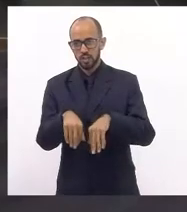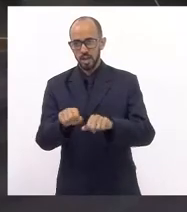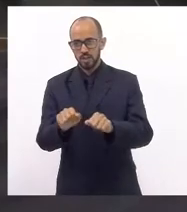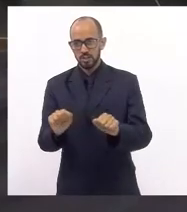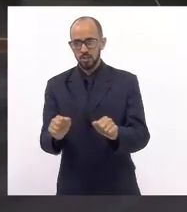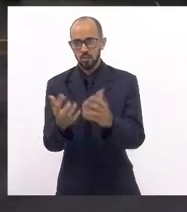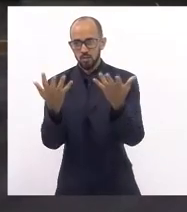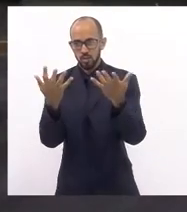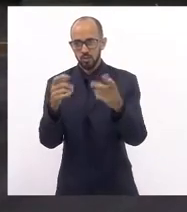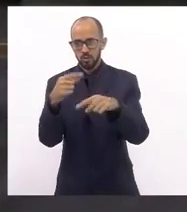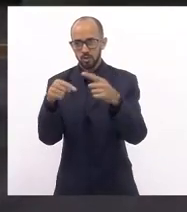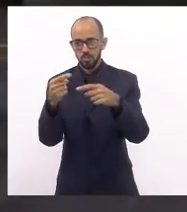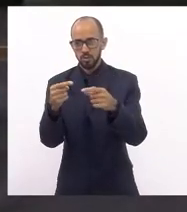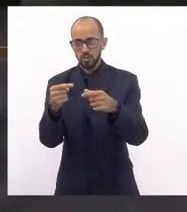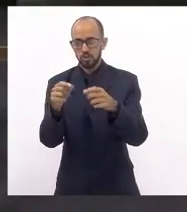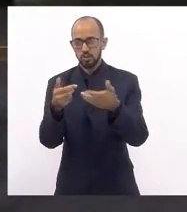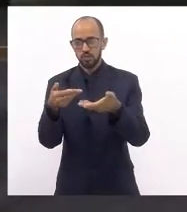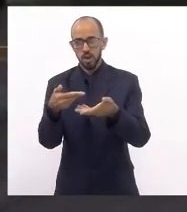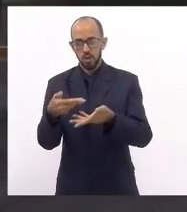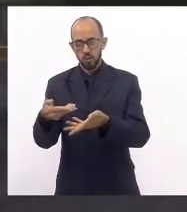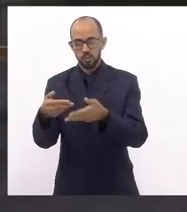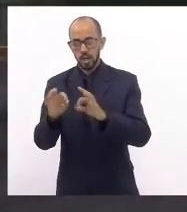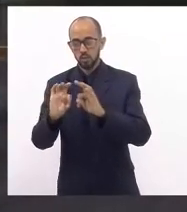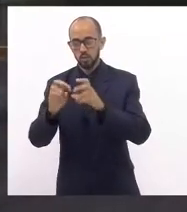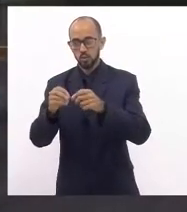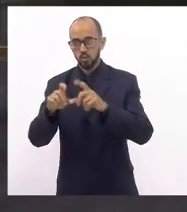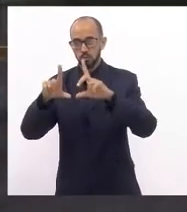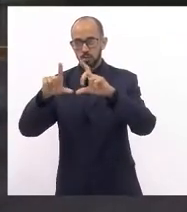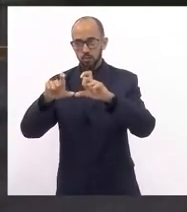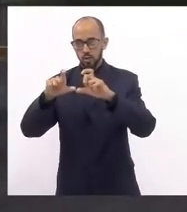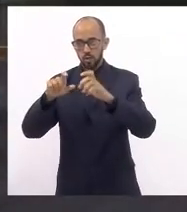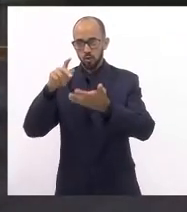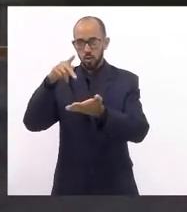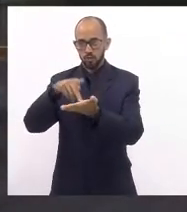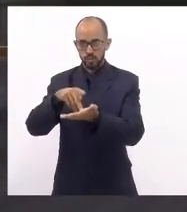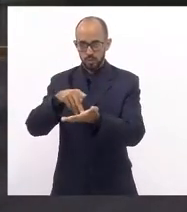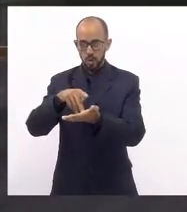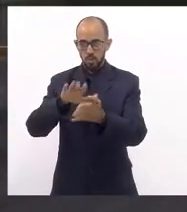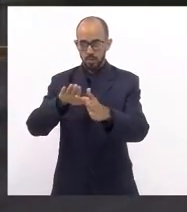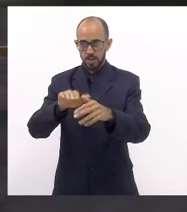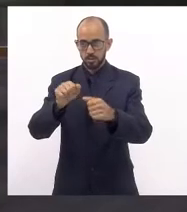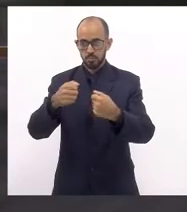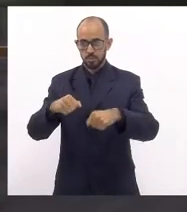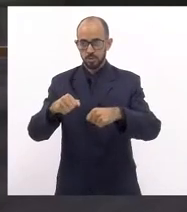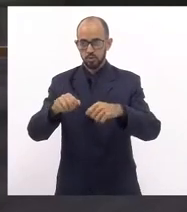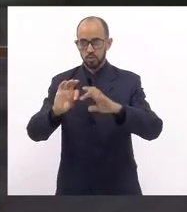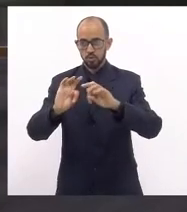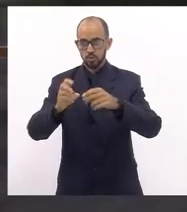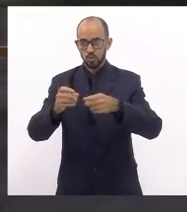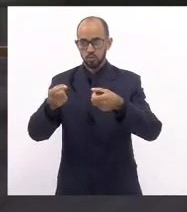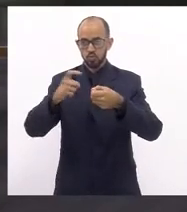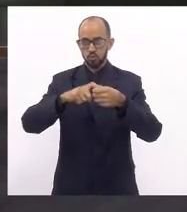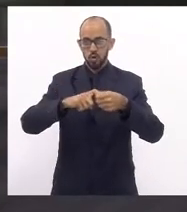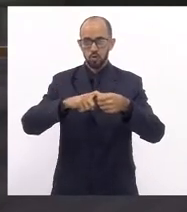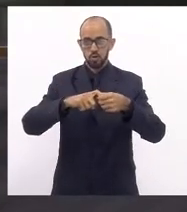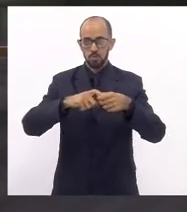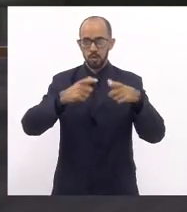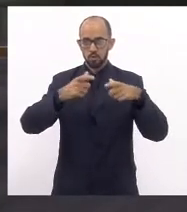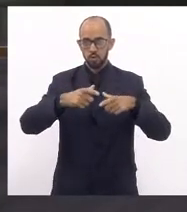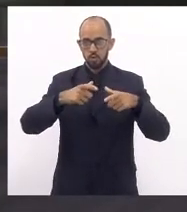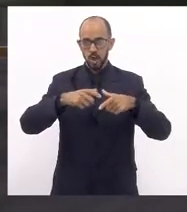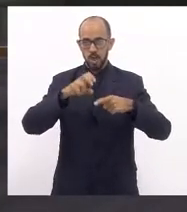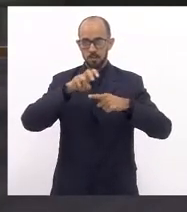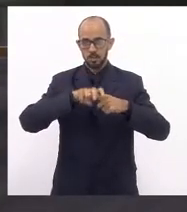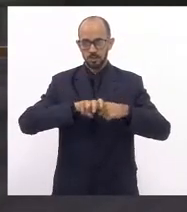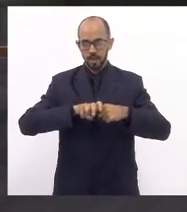gente vai chamar todos e todas para uma foto oficial aqui na frente. Mas eu preciso que todos retornem. Eu sei que está todo